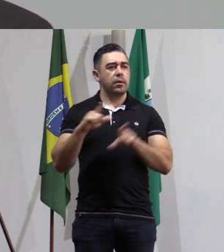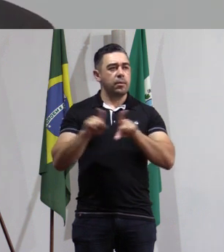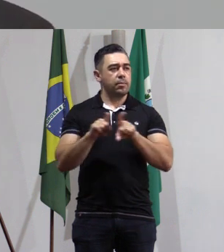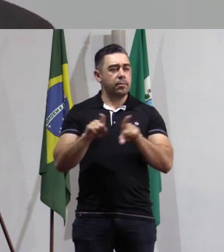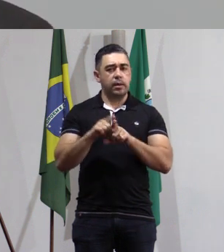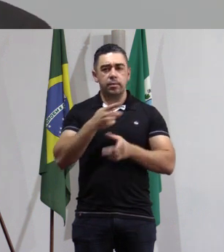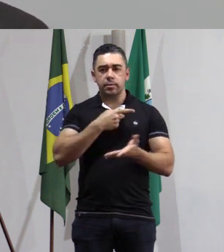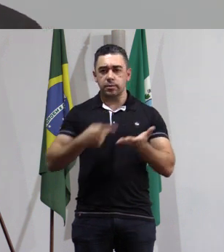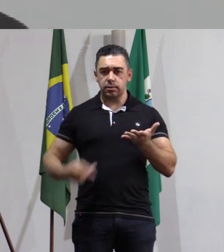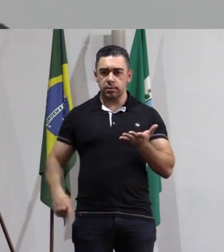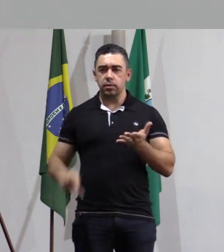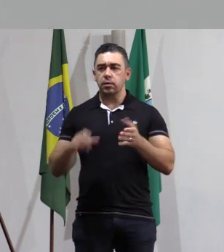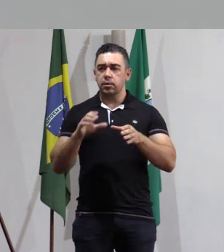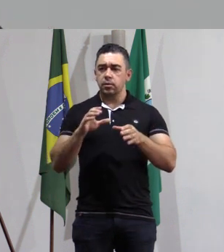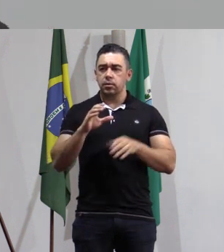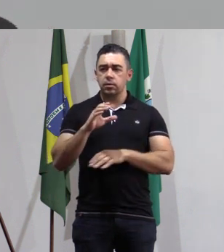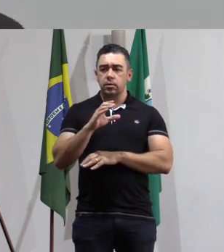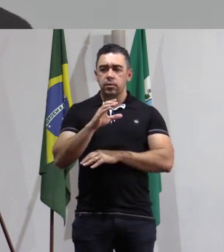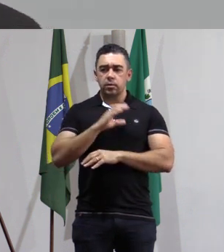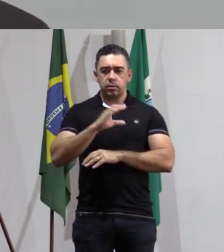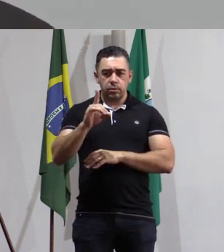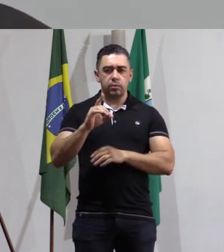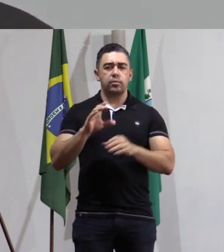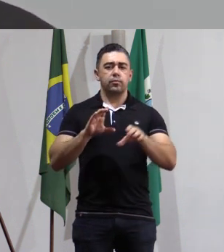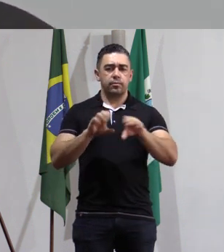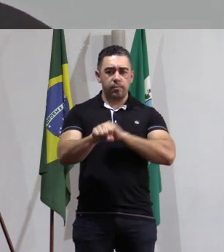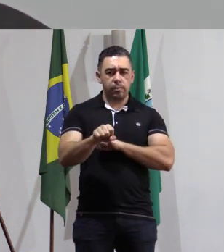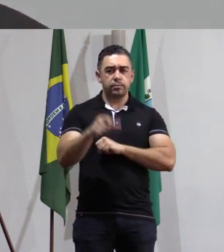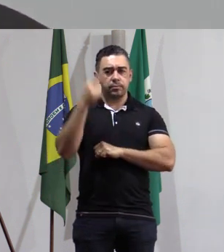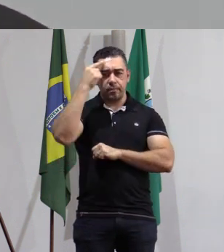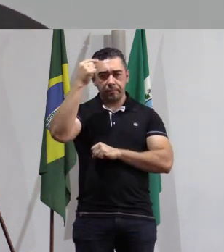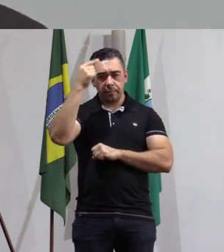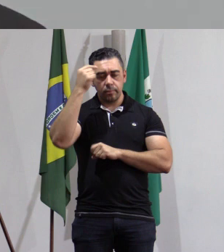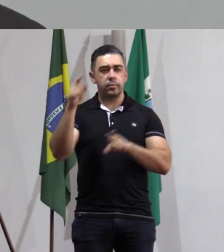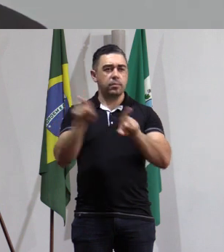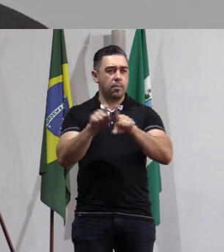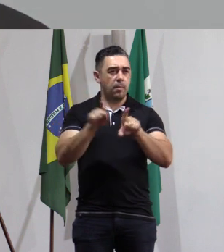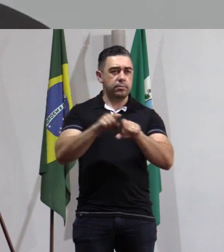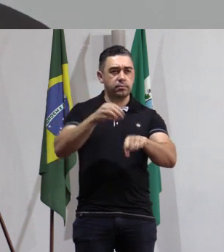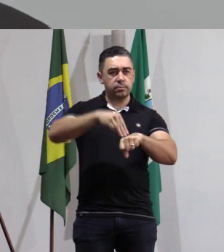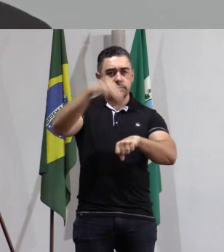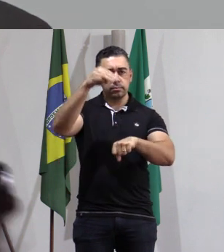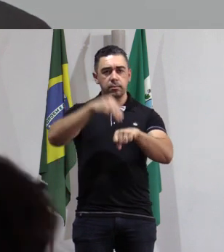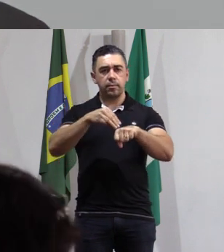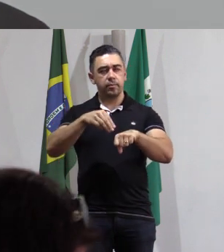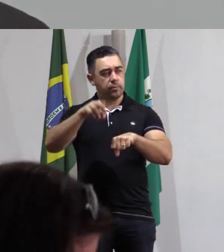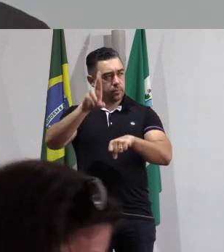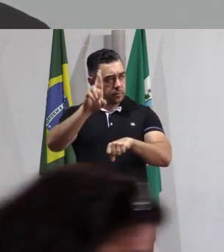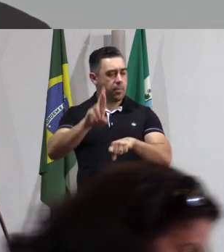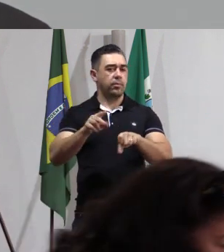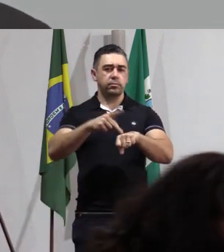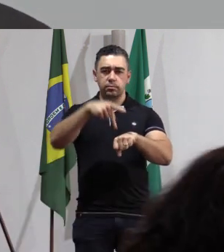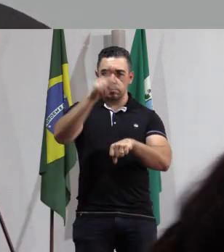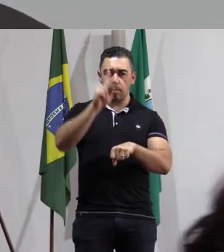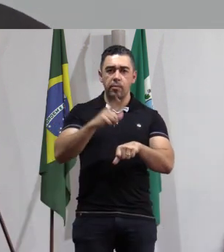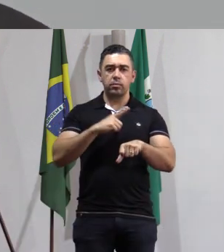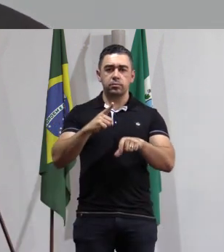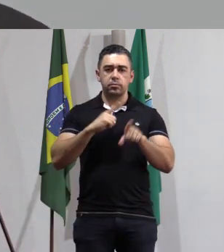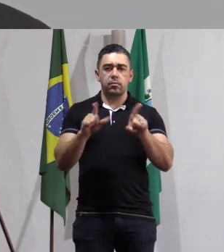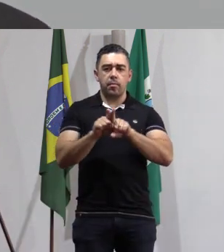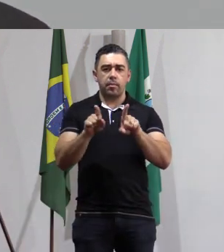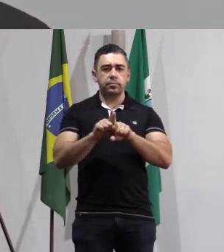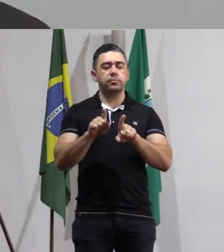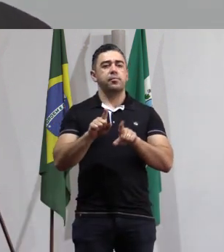Fórum de Coordenadores do Curso de Graduação, do Fórum de Coordenadores dos Programas de Pós-Graduação, uma representação da Associação